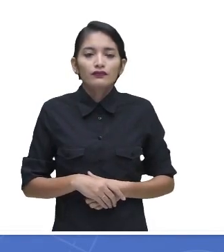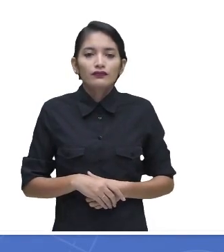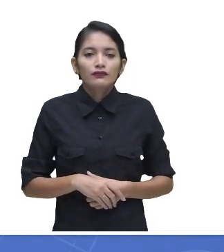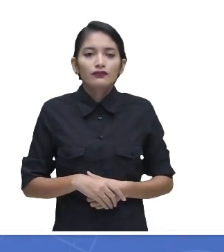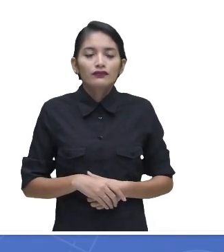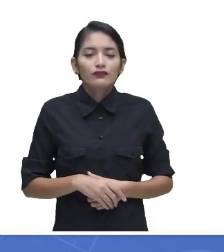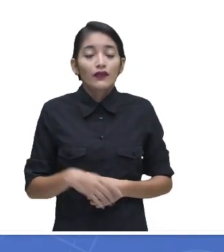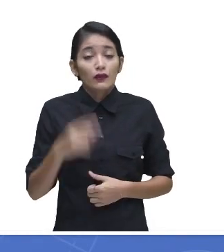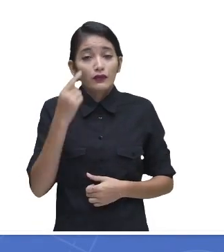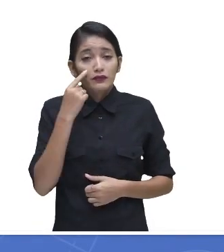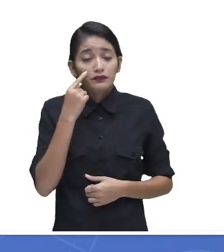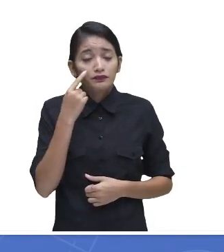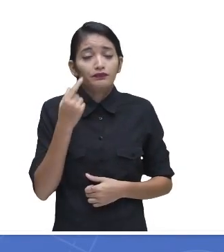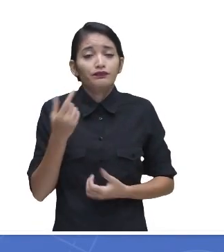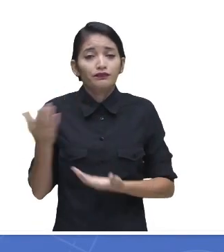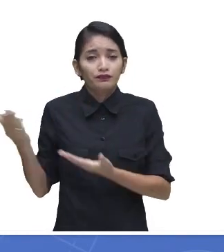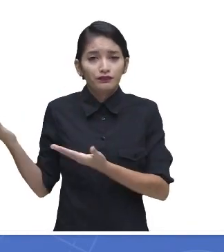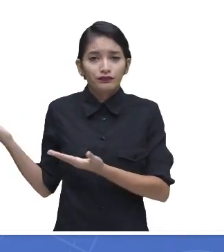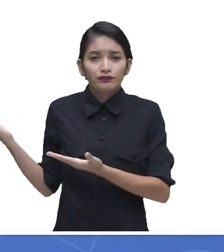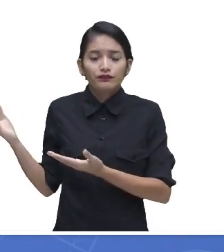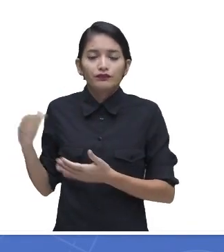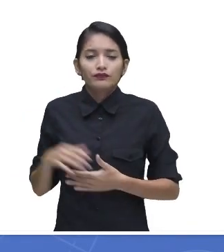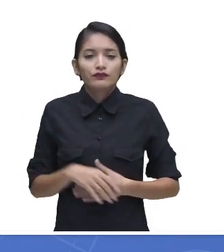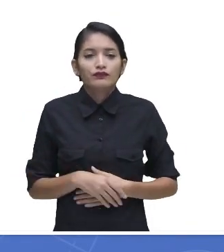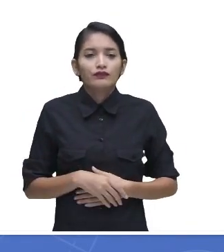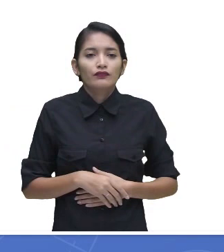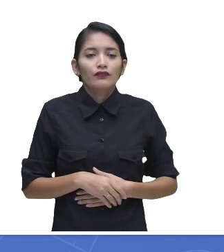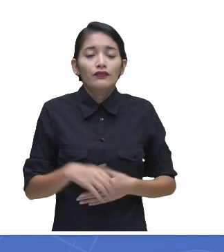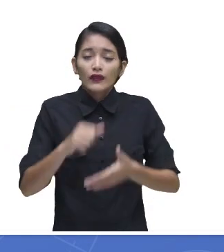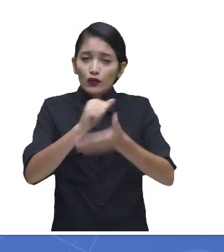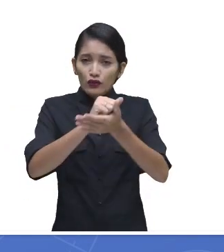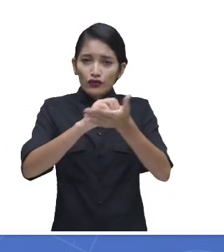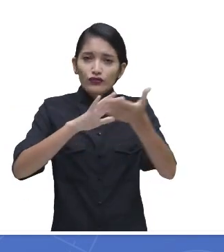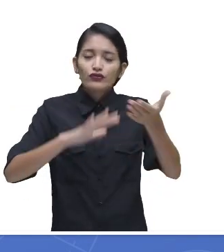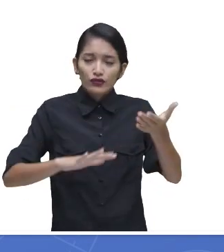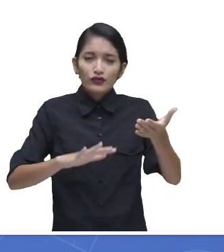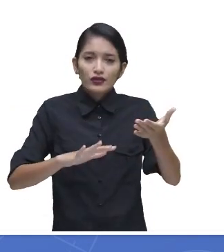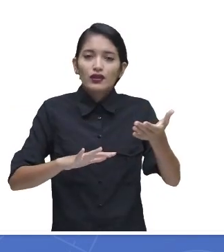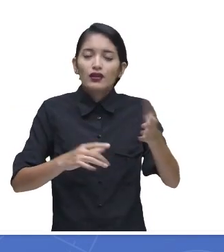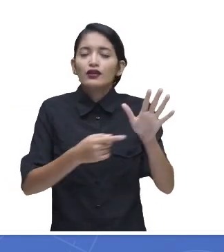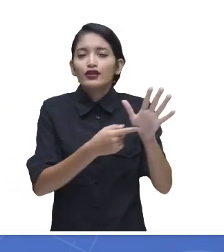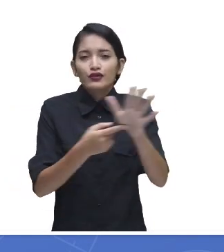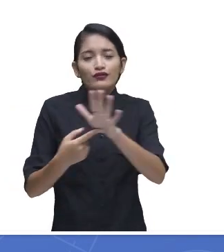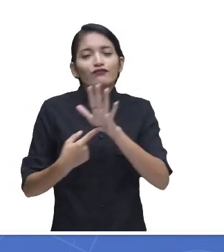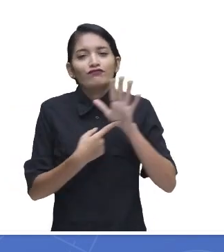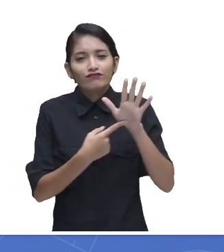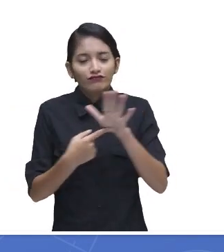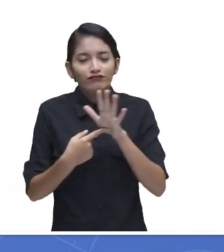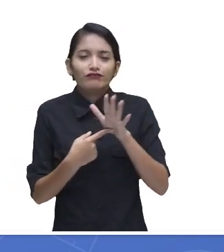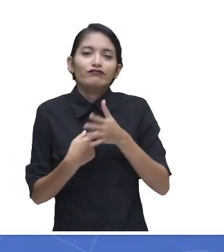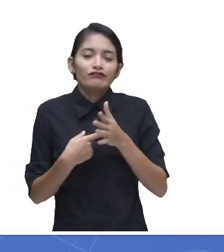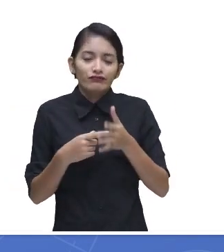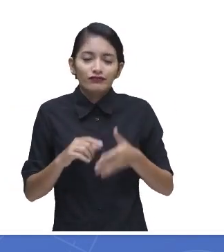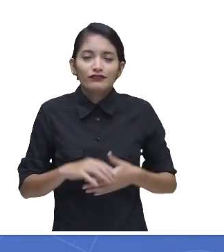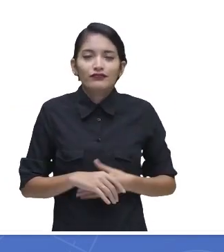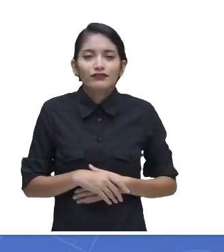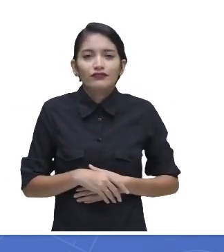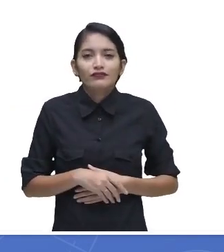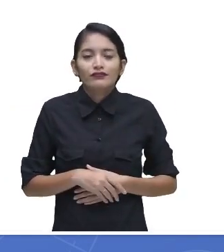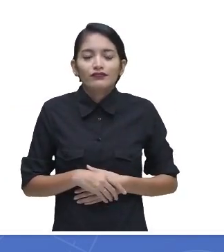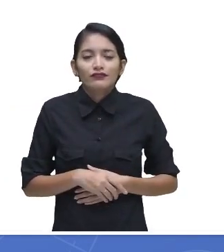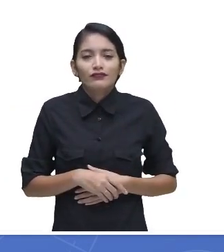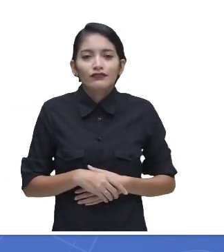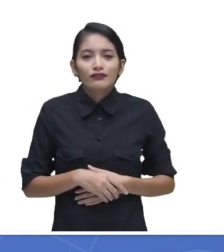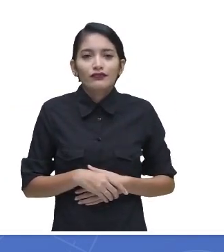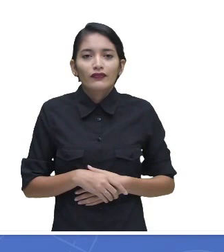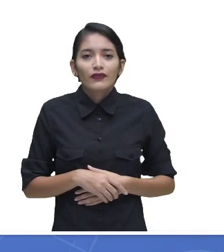Então vejam bem, nessa dinâmica que eu vou passar para vocês aqui, nessas questões,